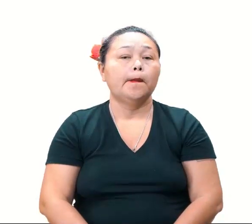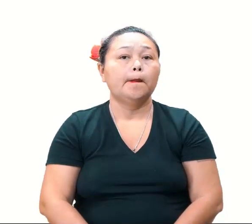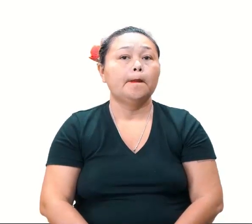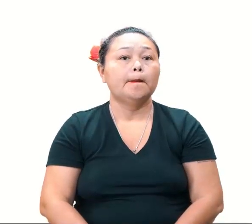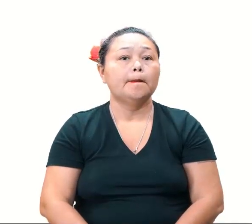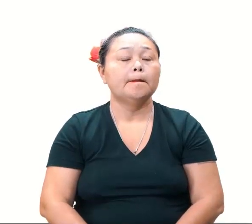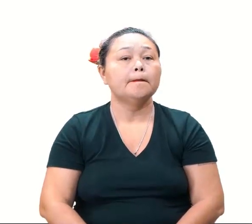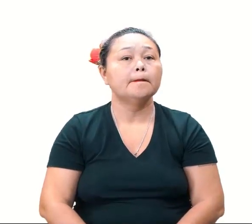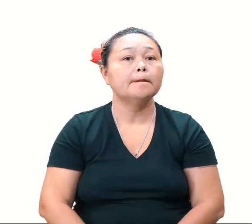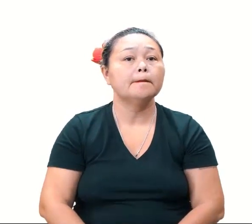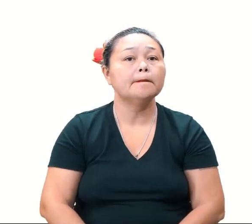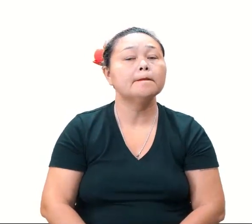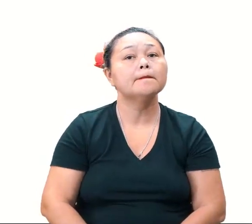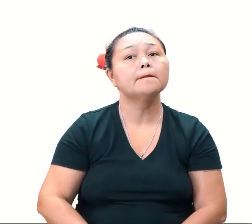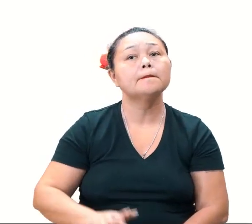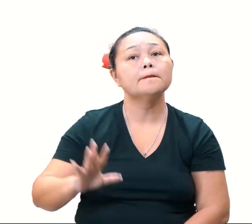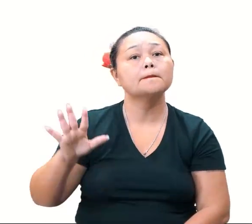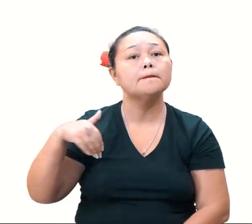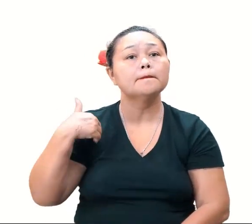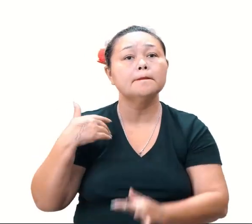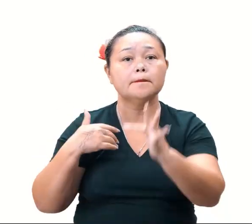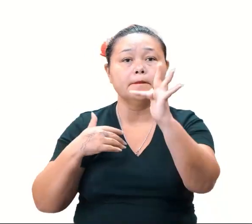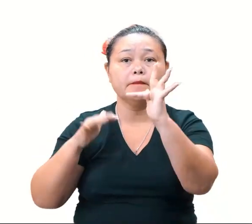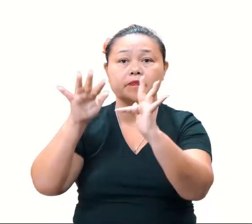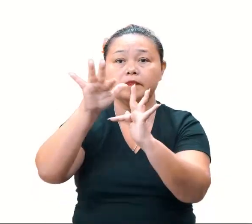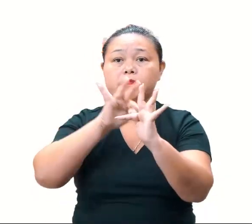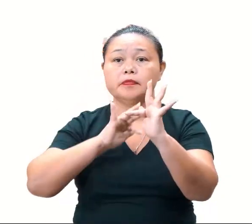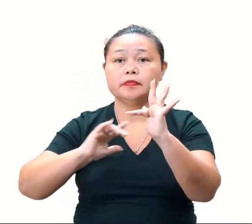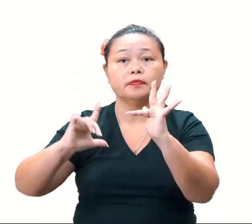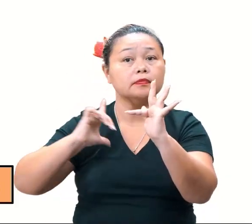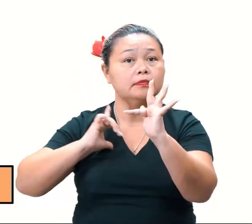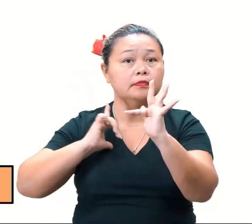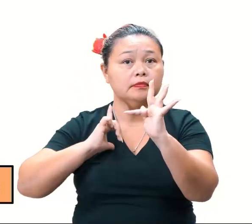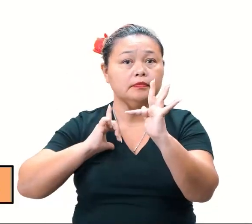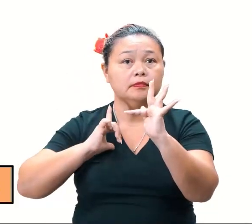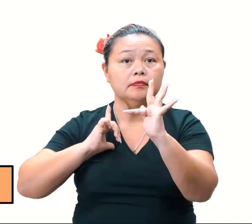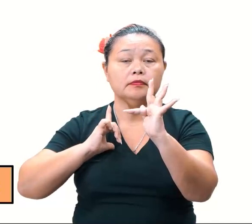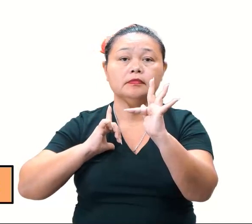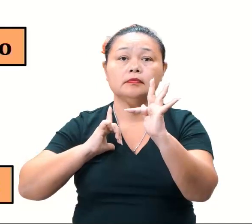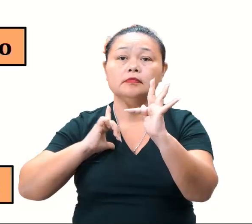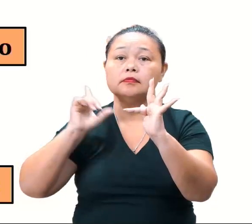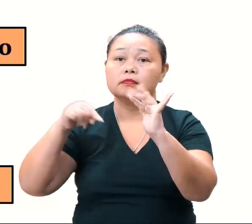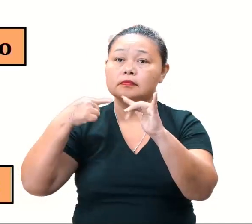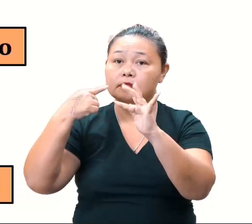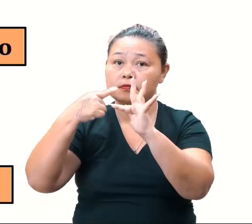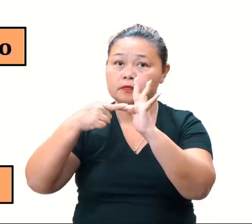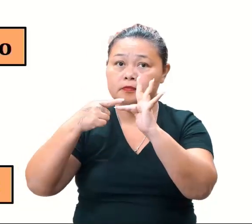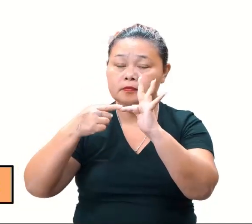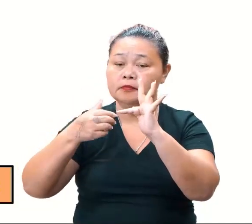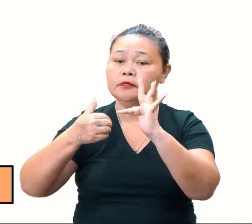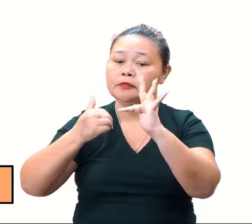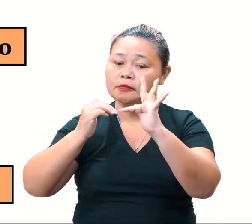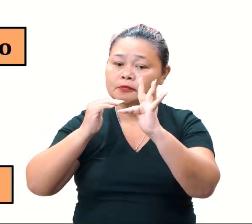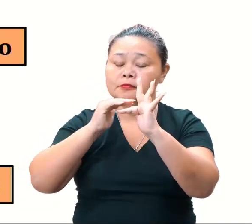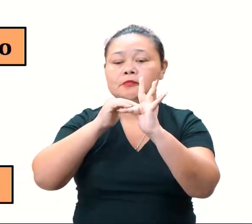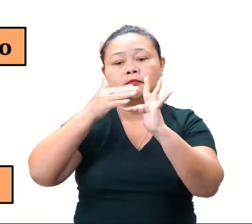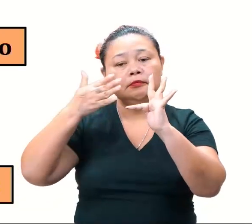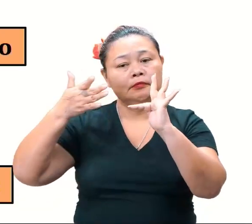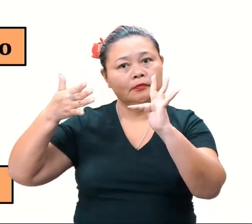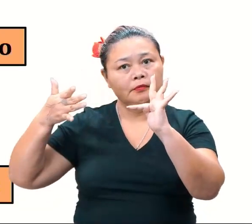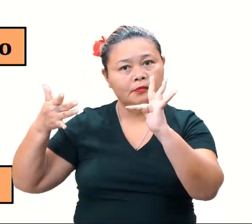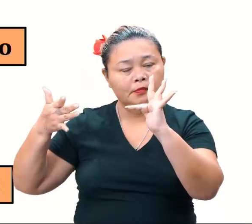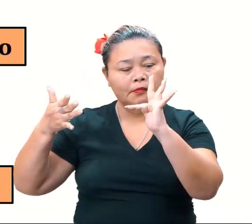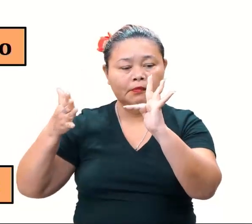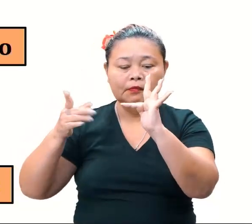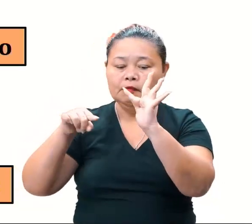Vamos lá. Então, no plano cartesiano, a gente tem os valores positivos para a direita,